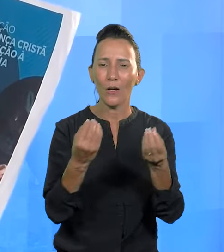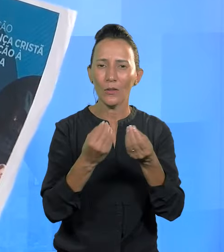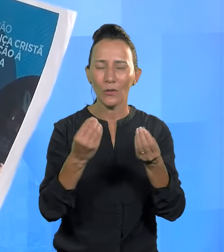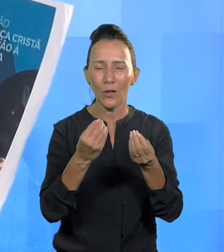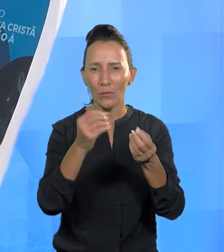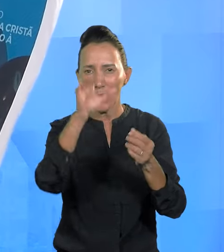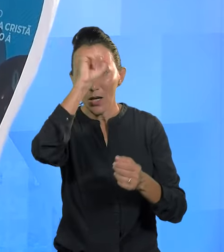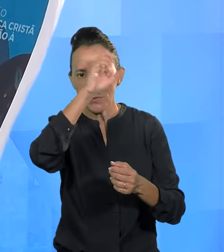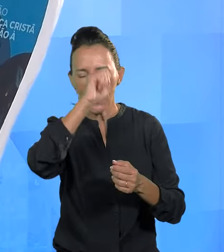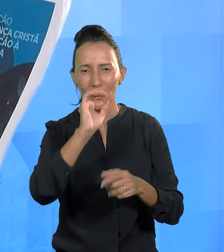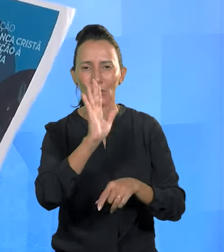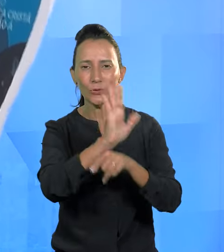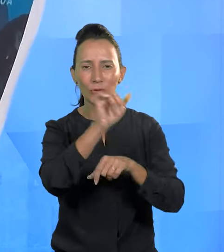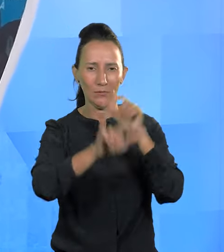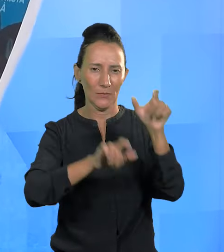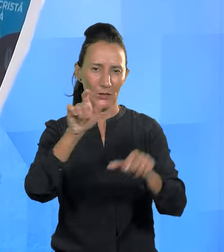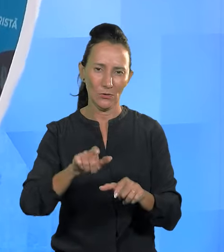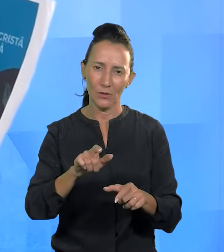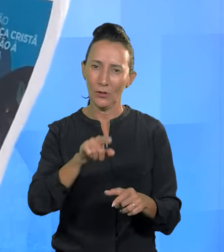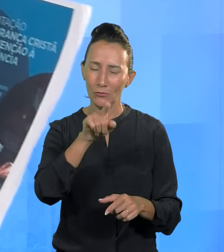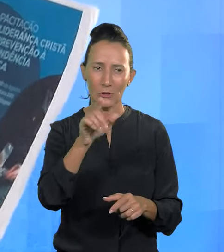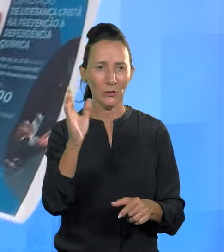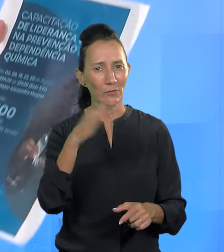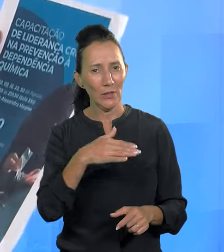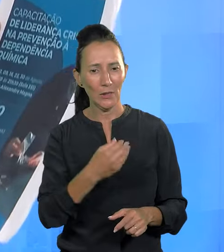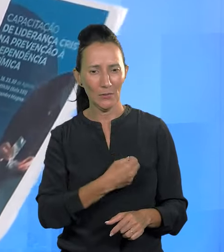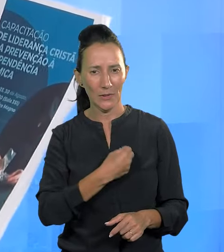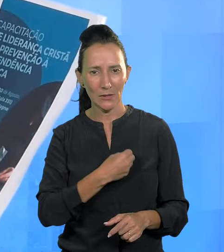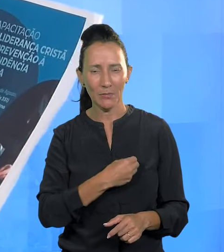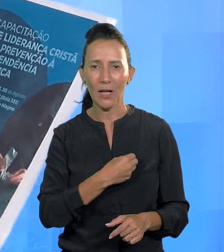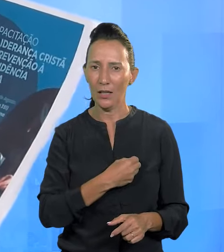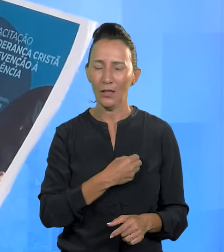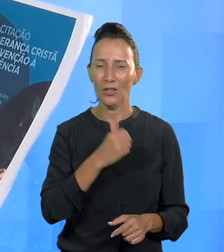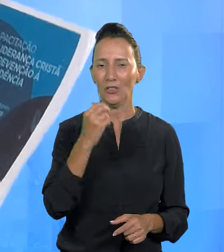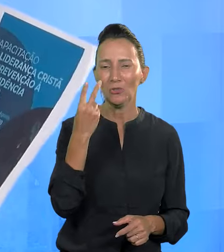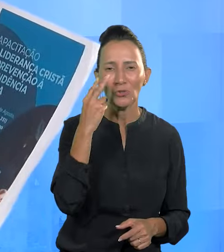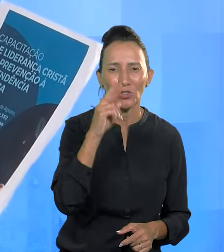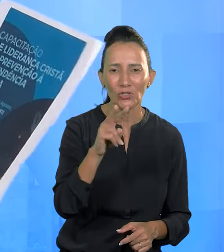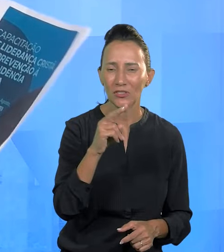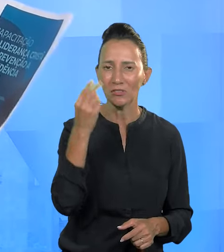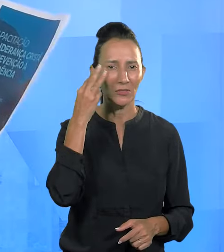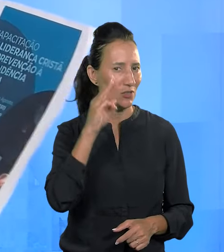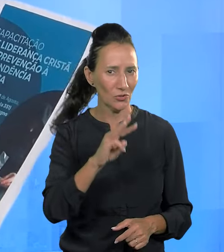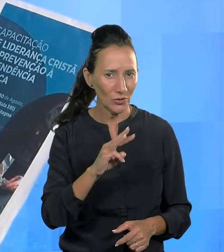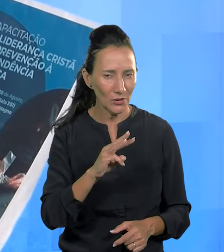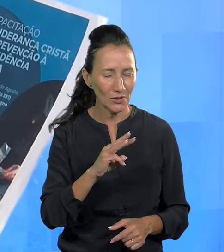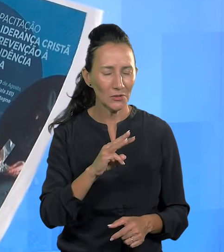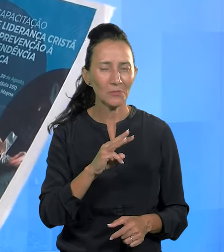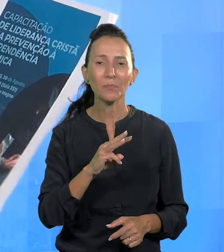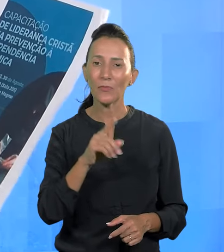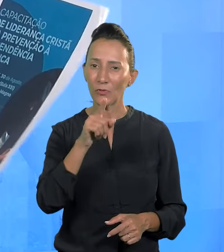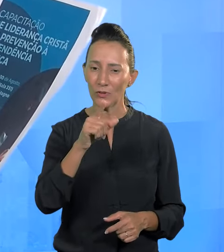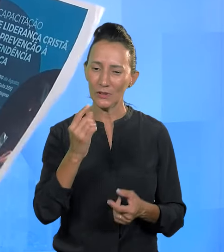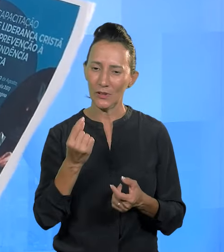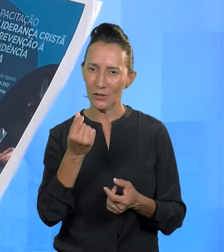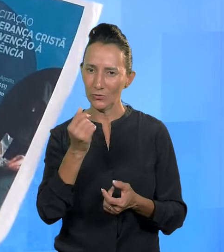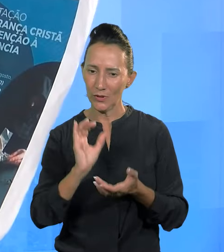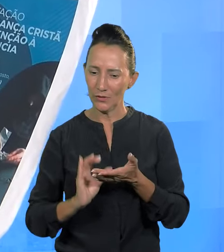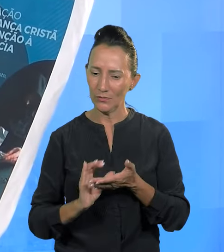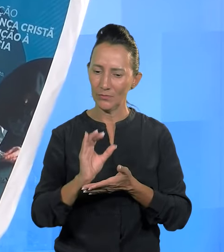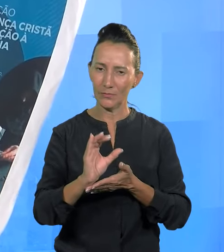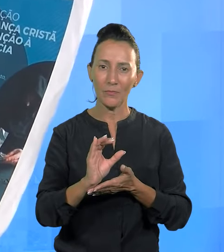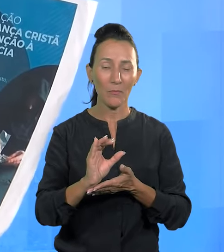dezesseis, vinte, três e trinta, mas dá para participar de dois dias, três dias, de acordo com a sua programação. Então você faz um